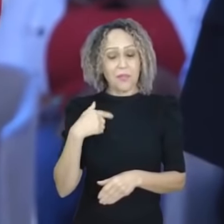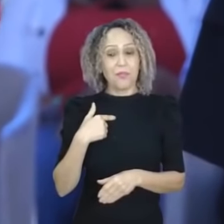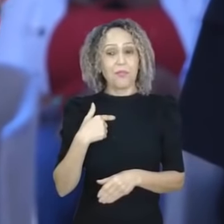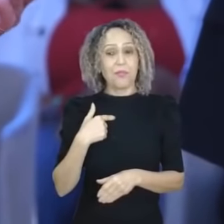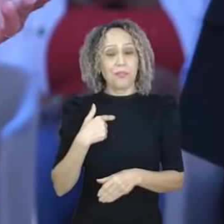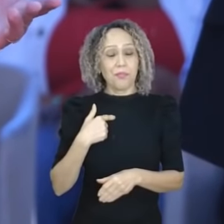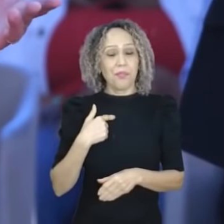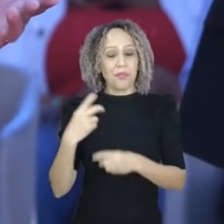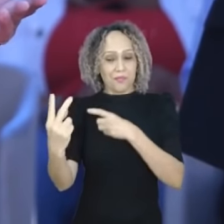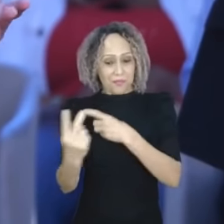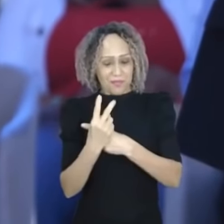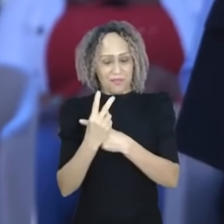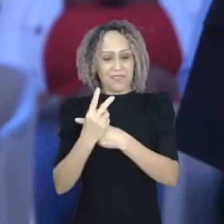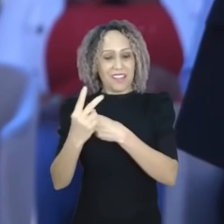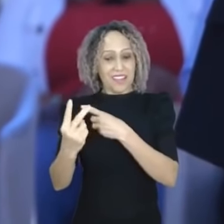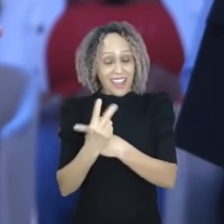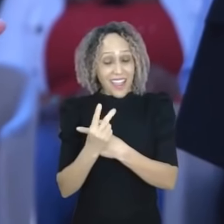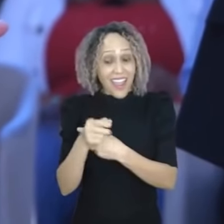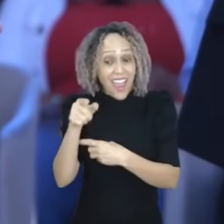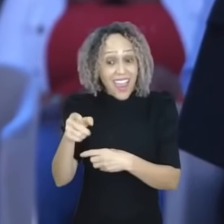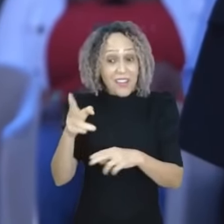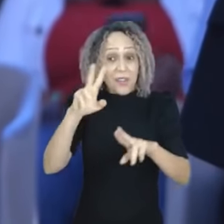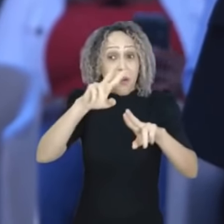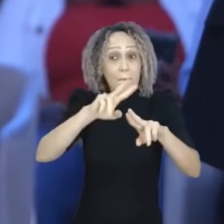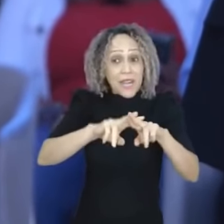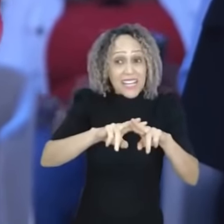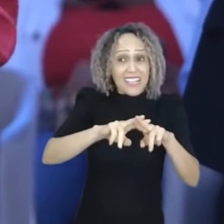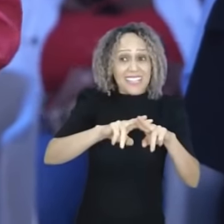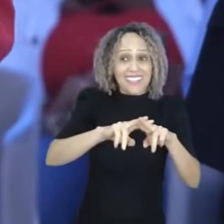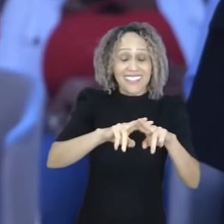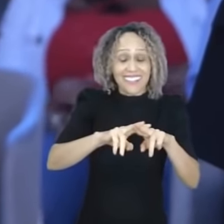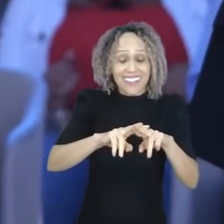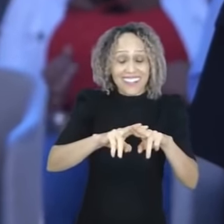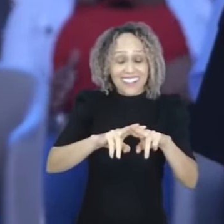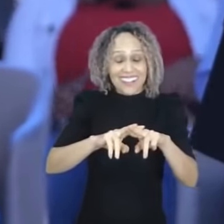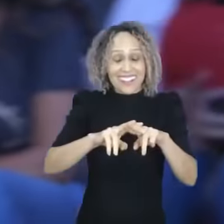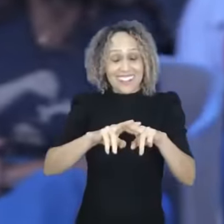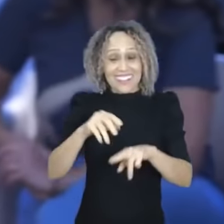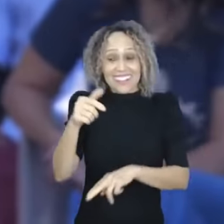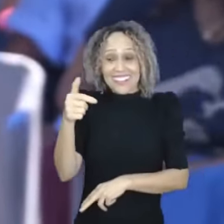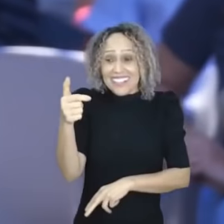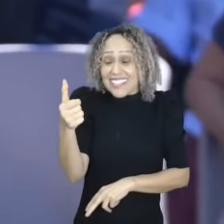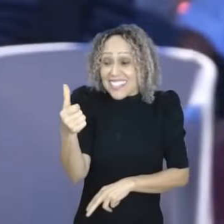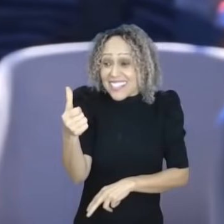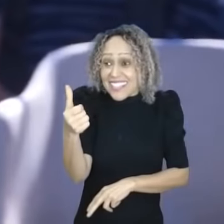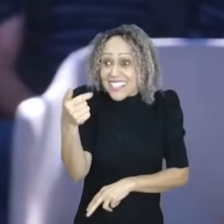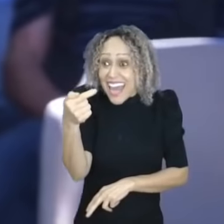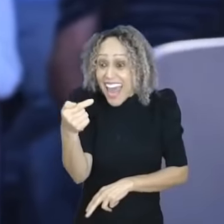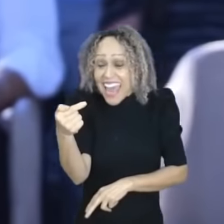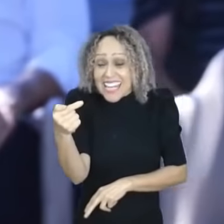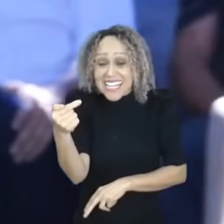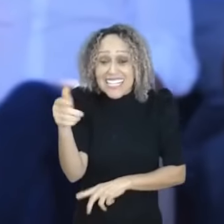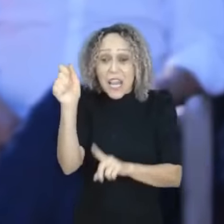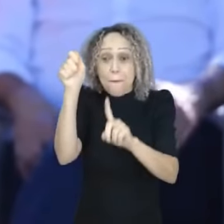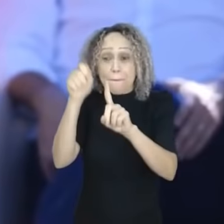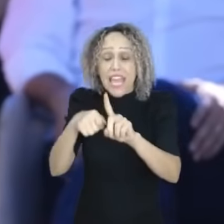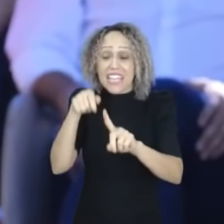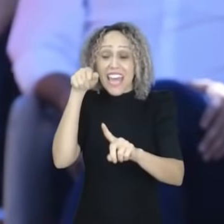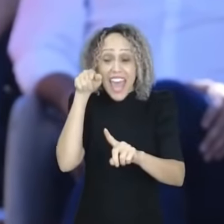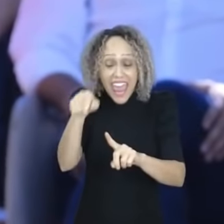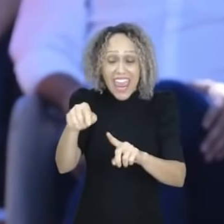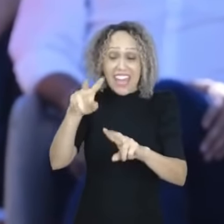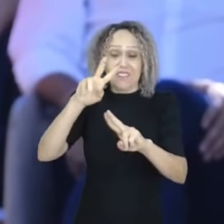7 meses. Não precisava aumentar o mês, eu estava diminuindo. Ficou preso 7 meses porque resolveu